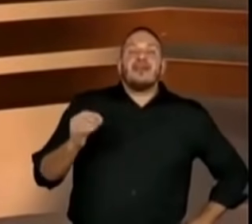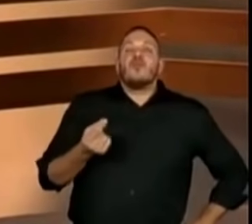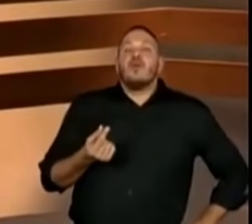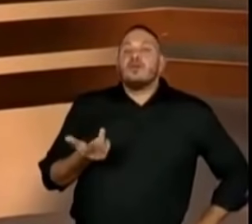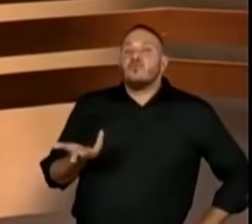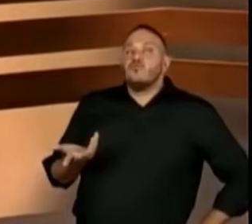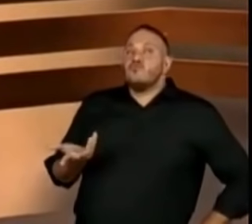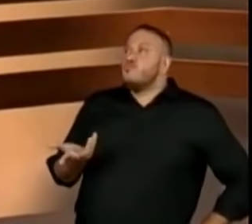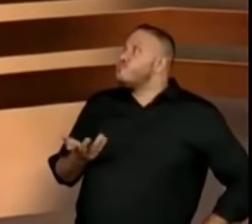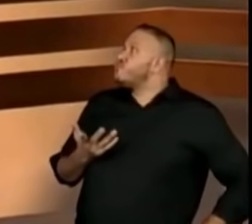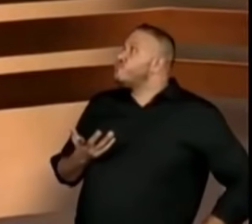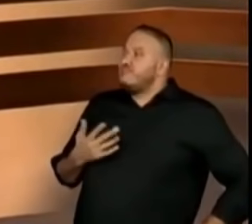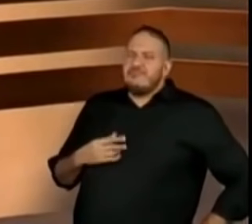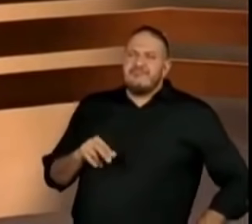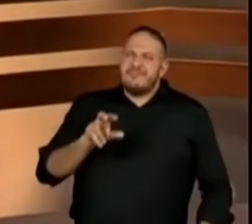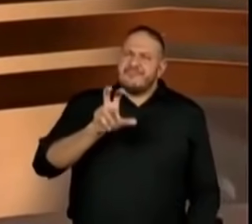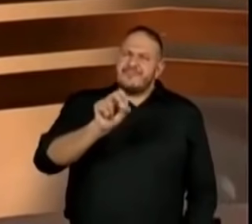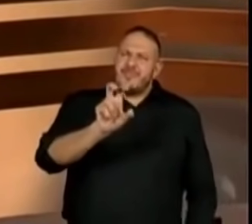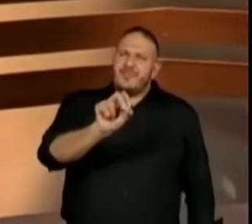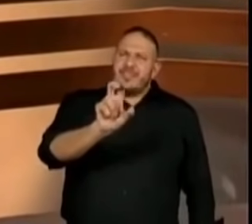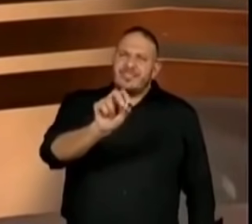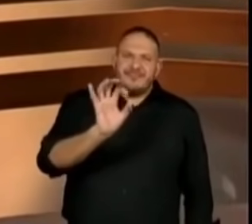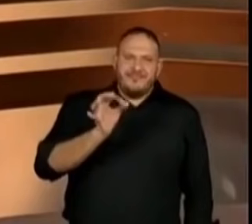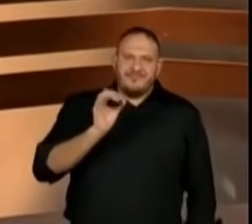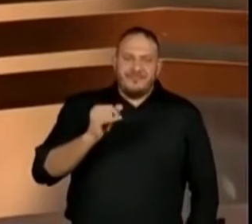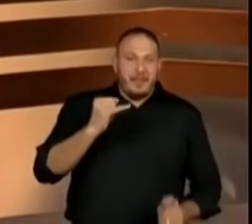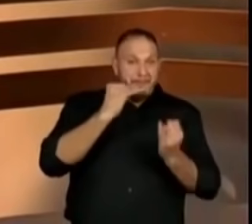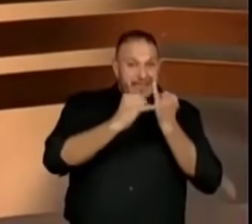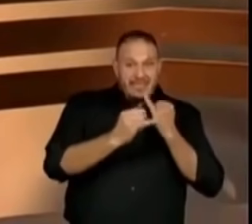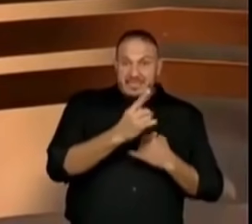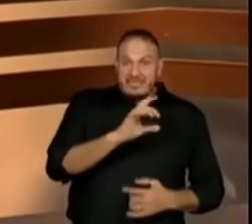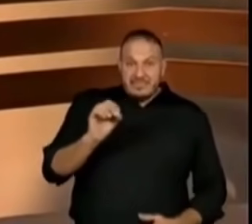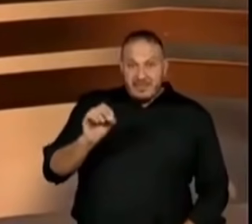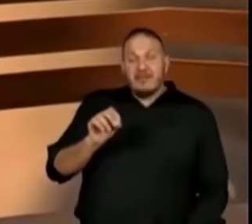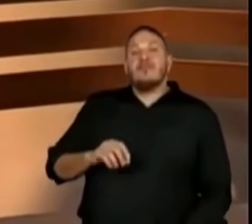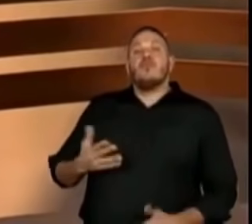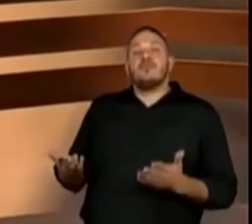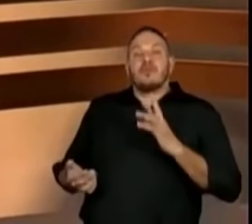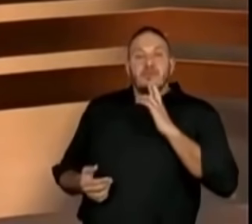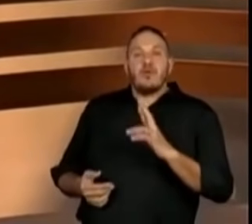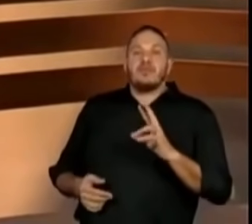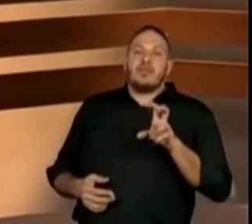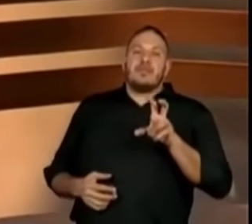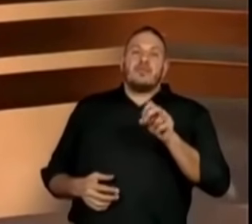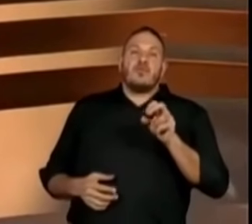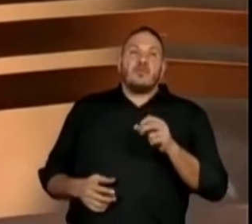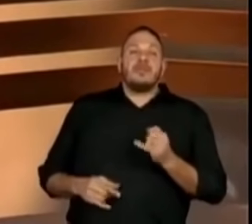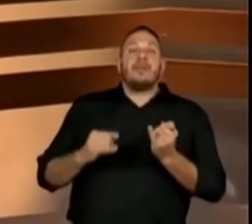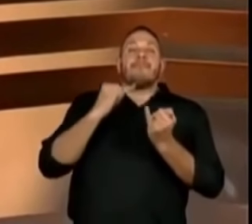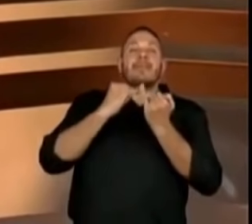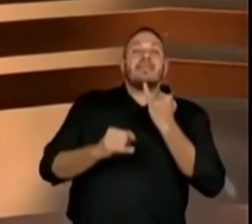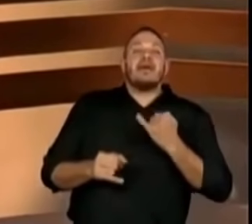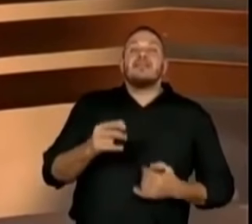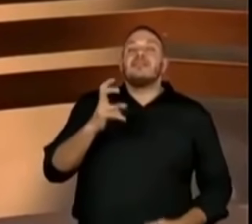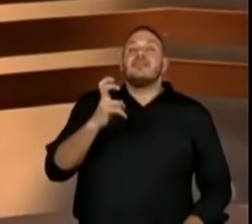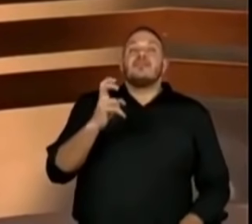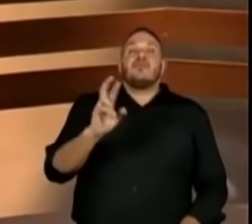quanto, pessoal? 50. E qual é a metade de R$5? É